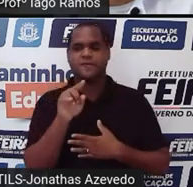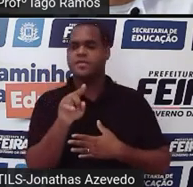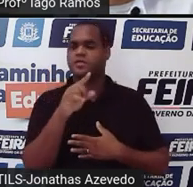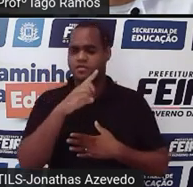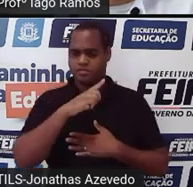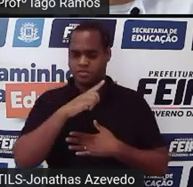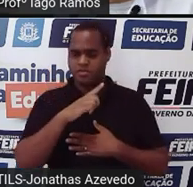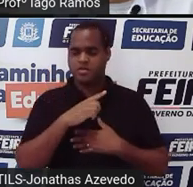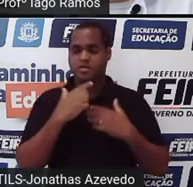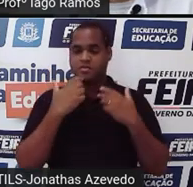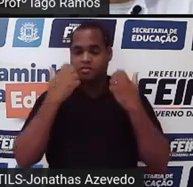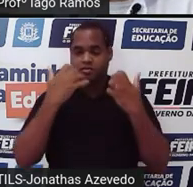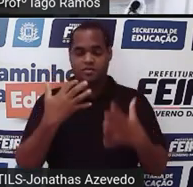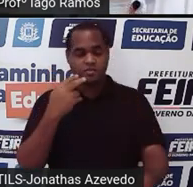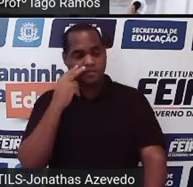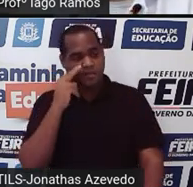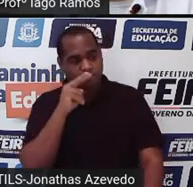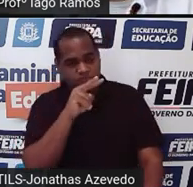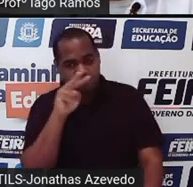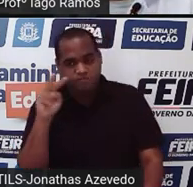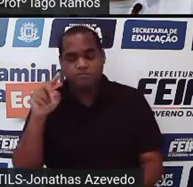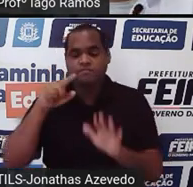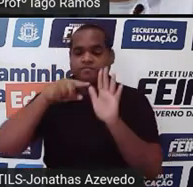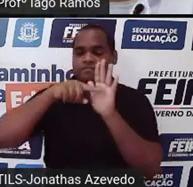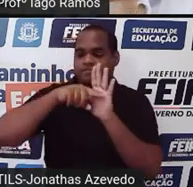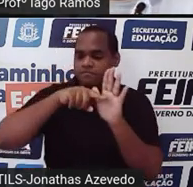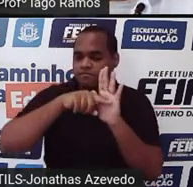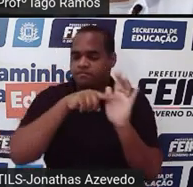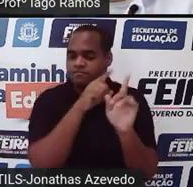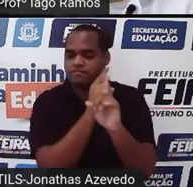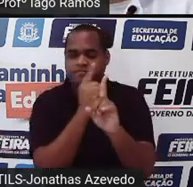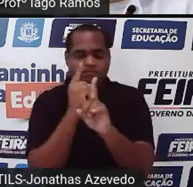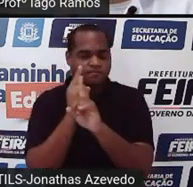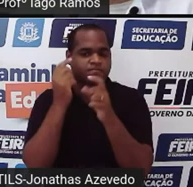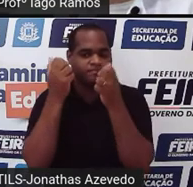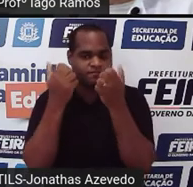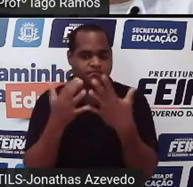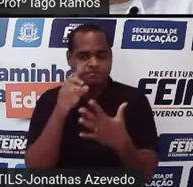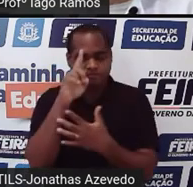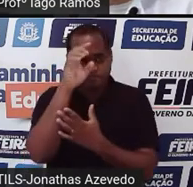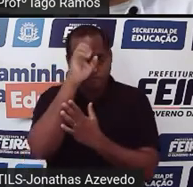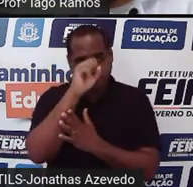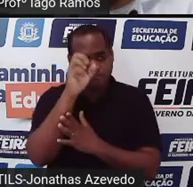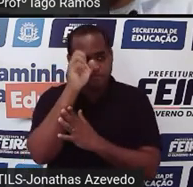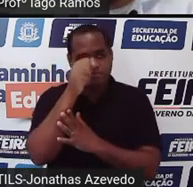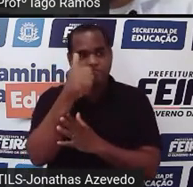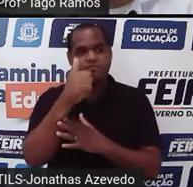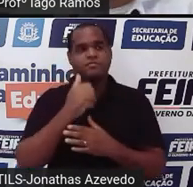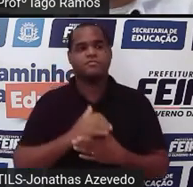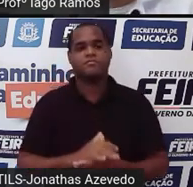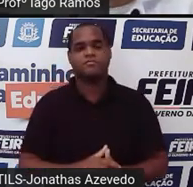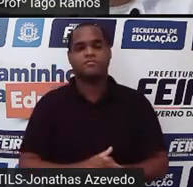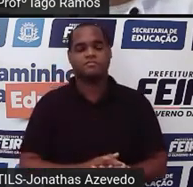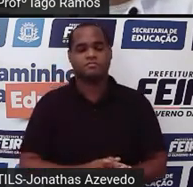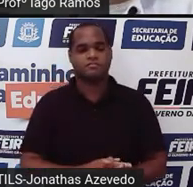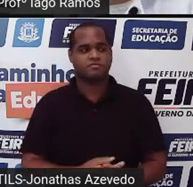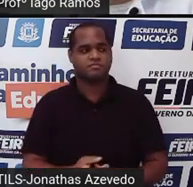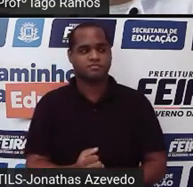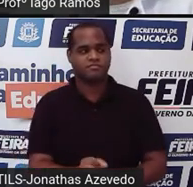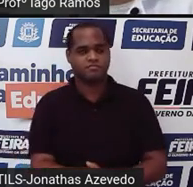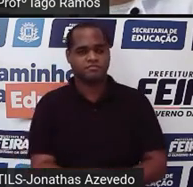vai estar vendo né avaliando a sua o seu aprendizado tá bom Tá